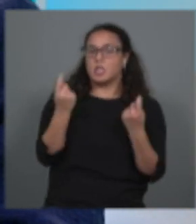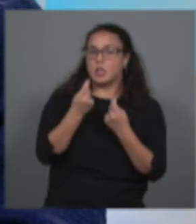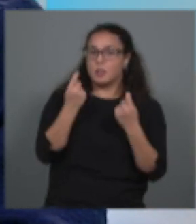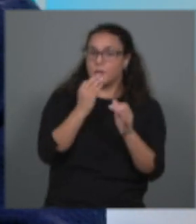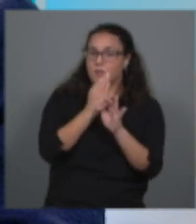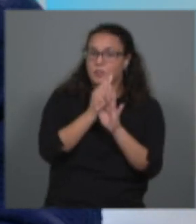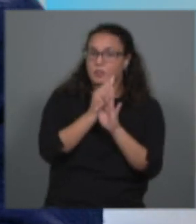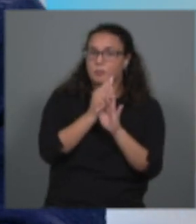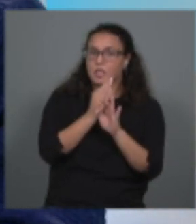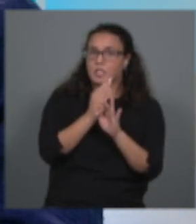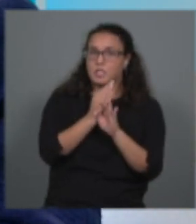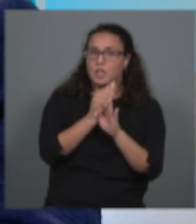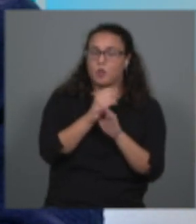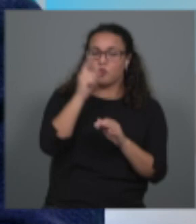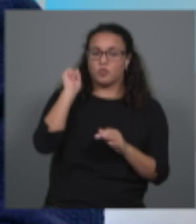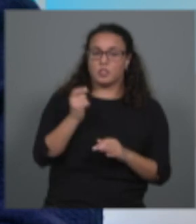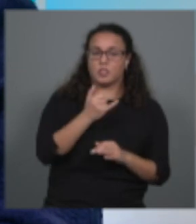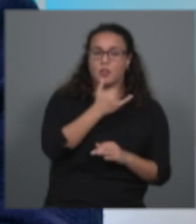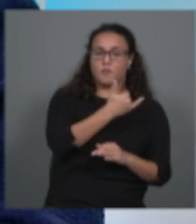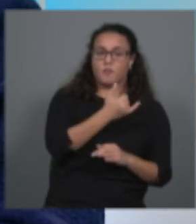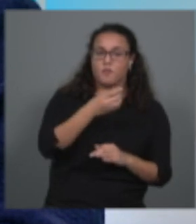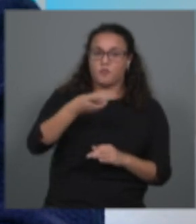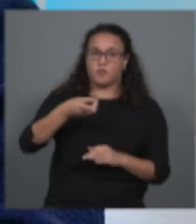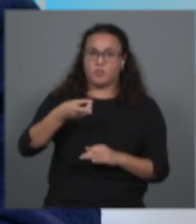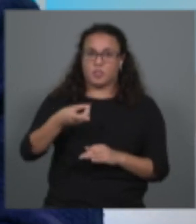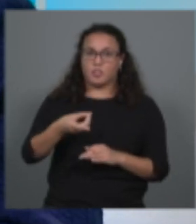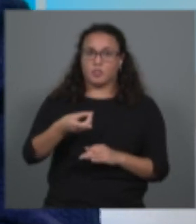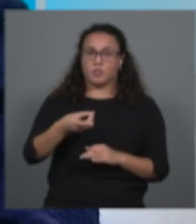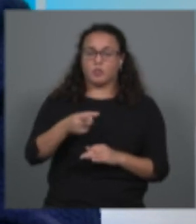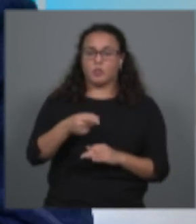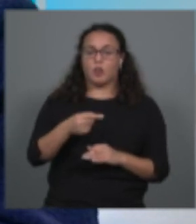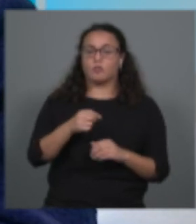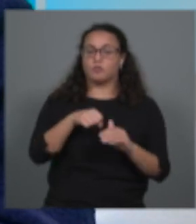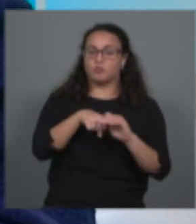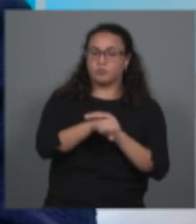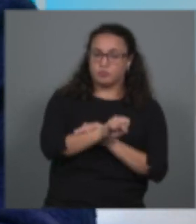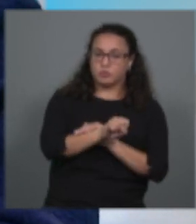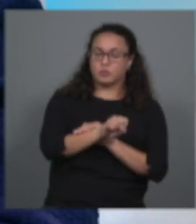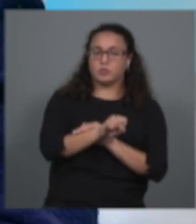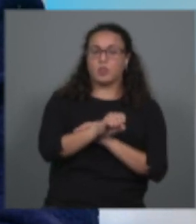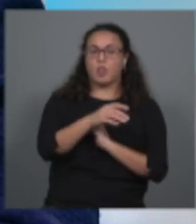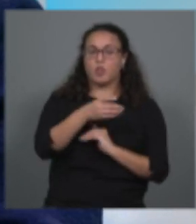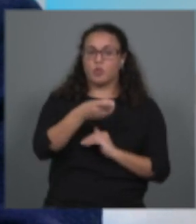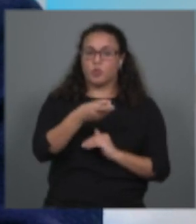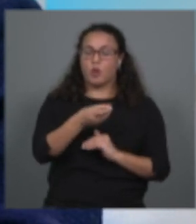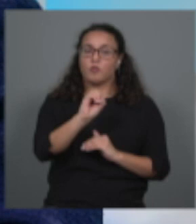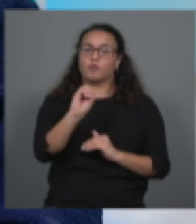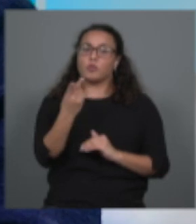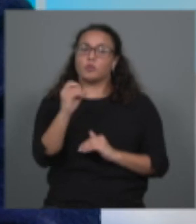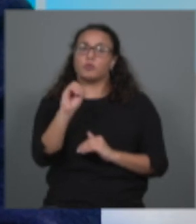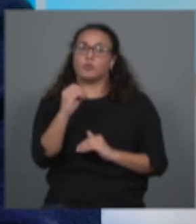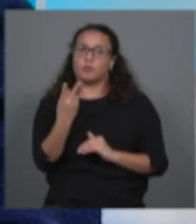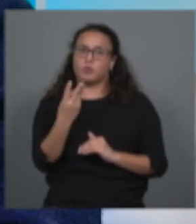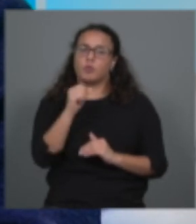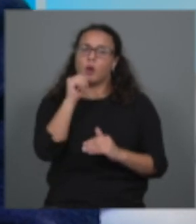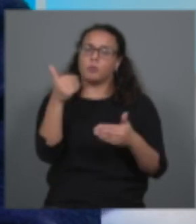29 de julho, que foi o dia do nascimento dele, e outra no dia 1 de outubro, que foi o dia da morte. E vem gente de Melgaço,